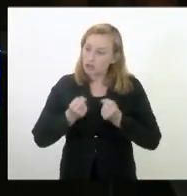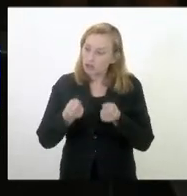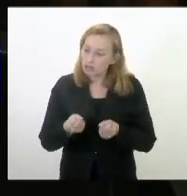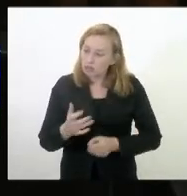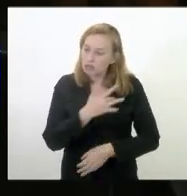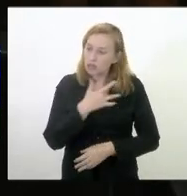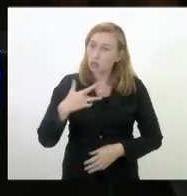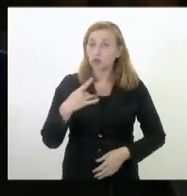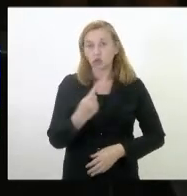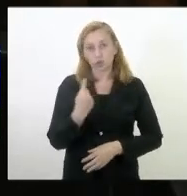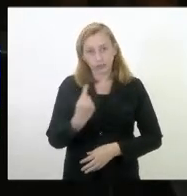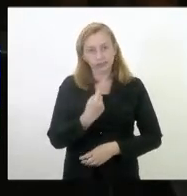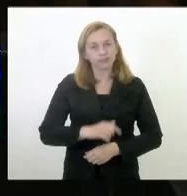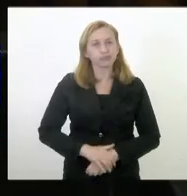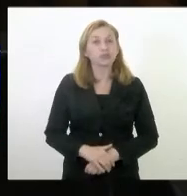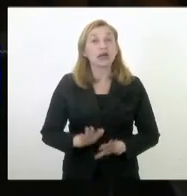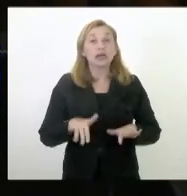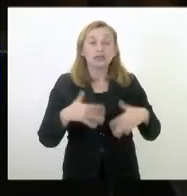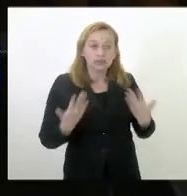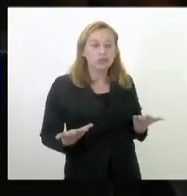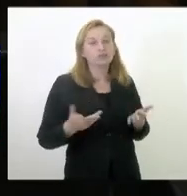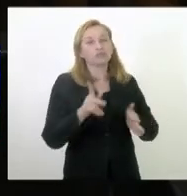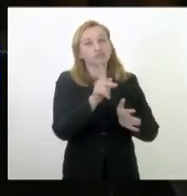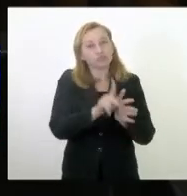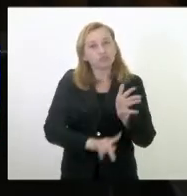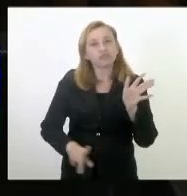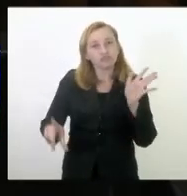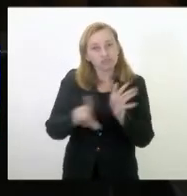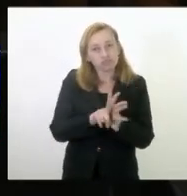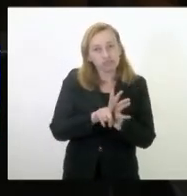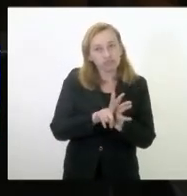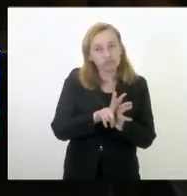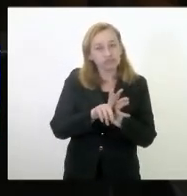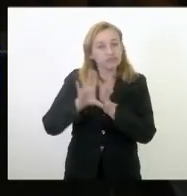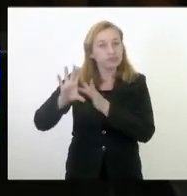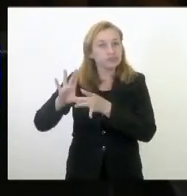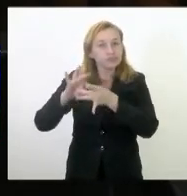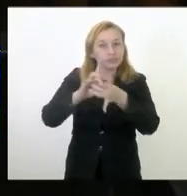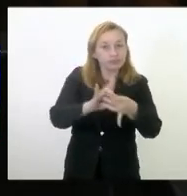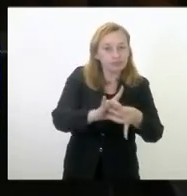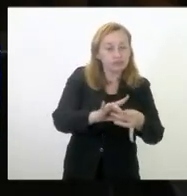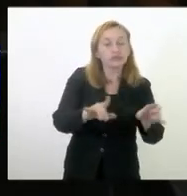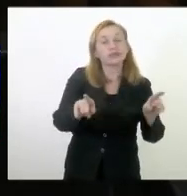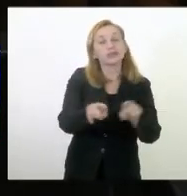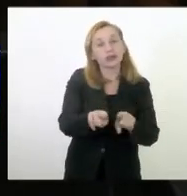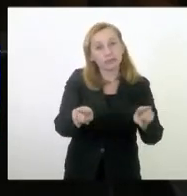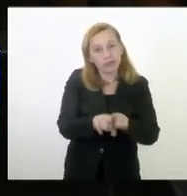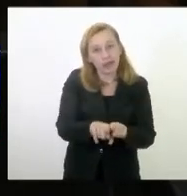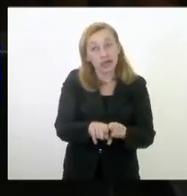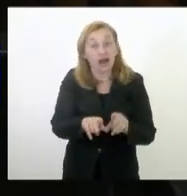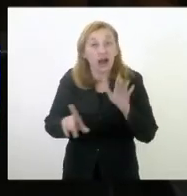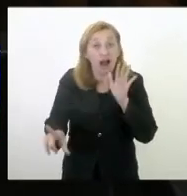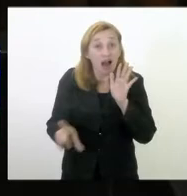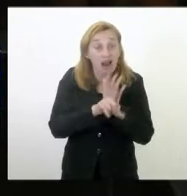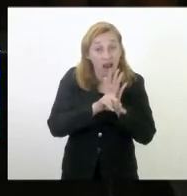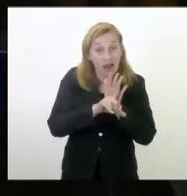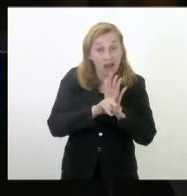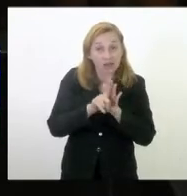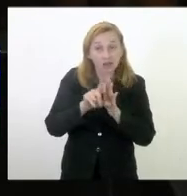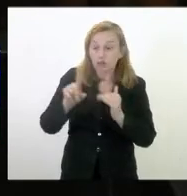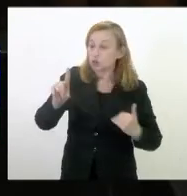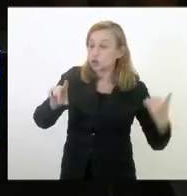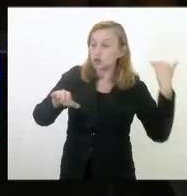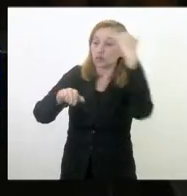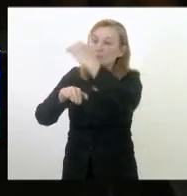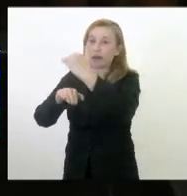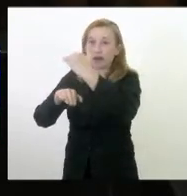saúde. Então, nós temos um projeto de lei que emenda também a lei que criou o Superarrio, que eu